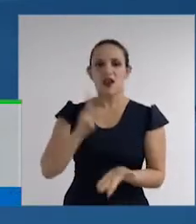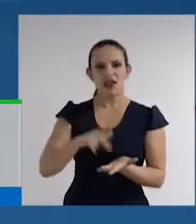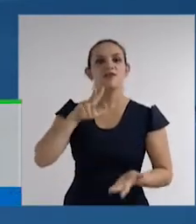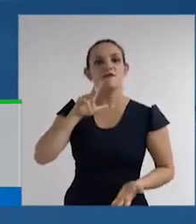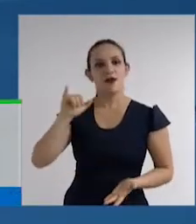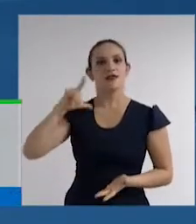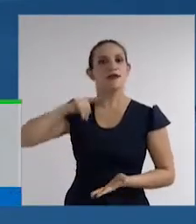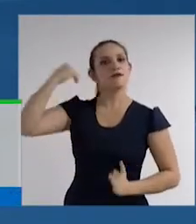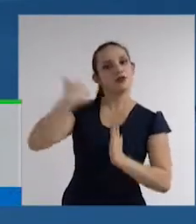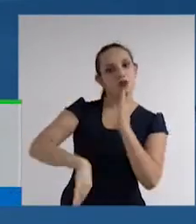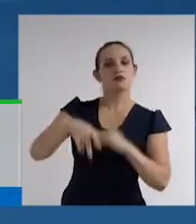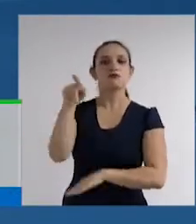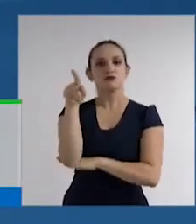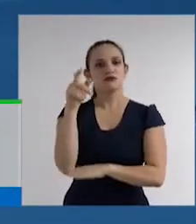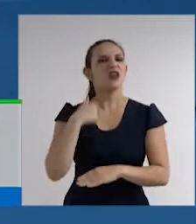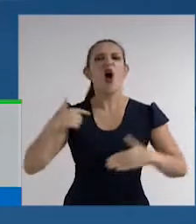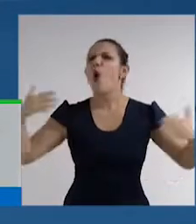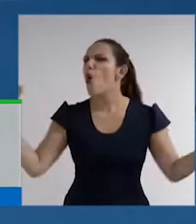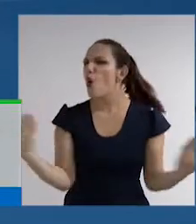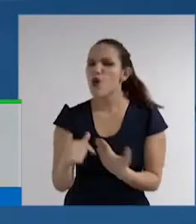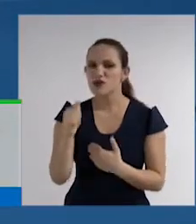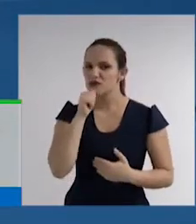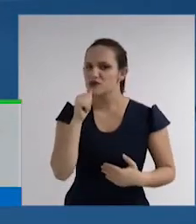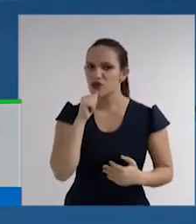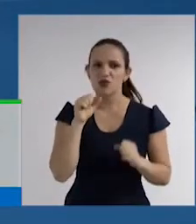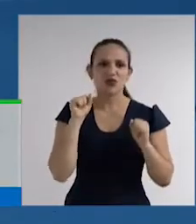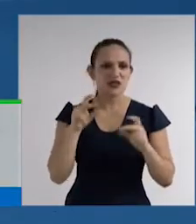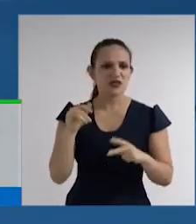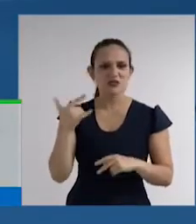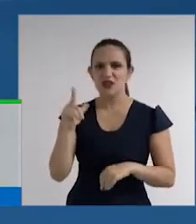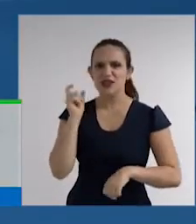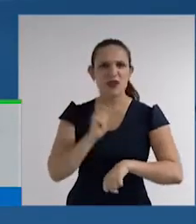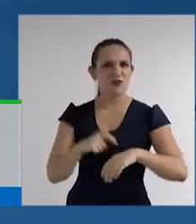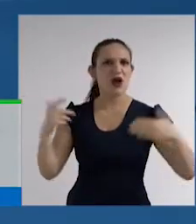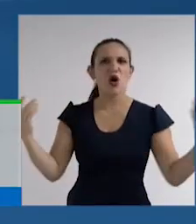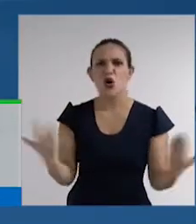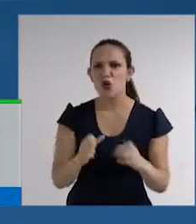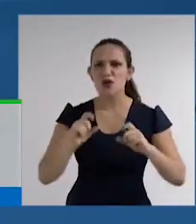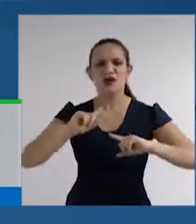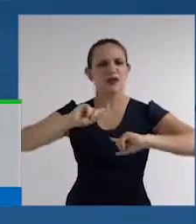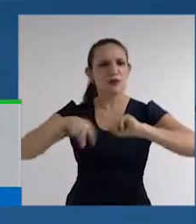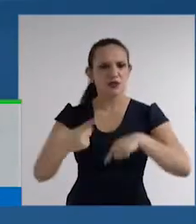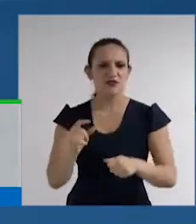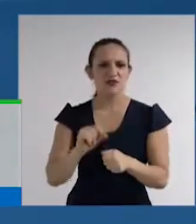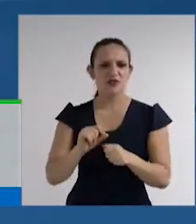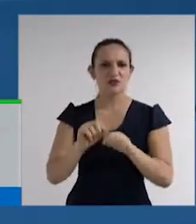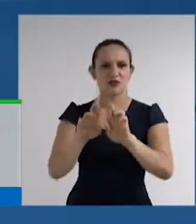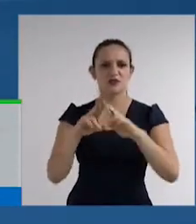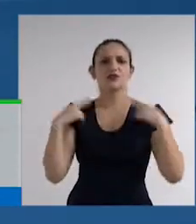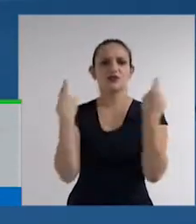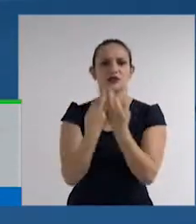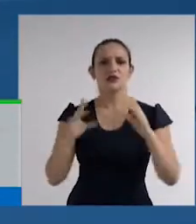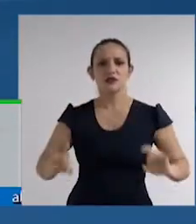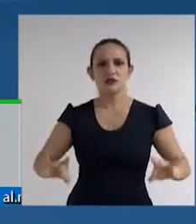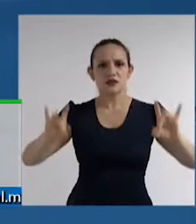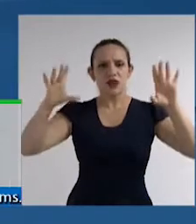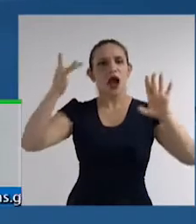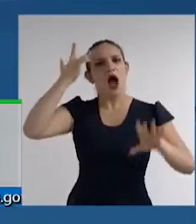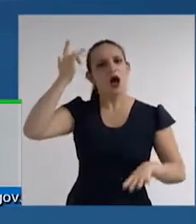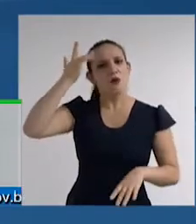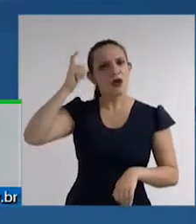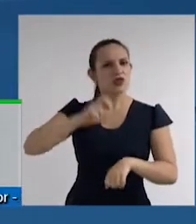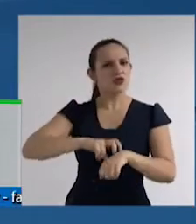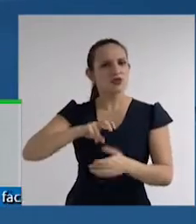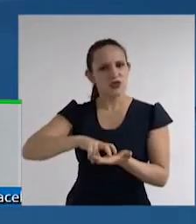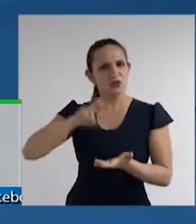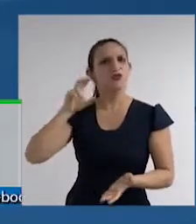que o governador mande esse projeto hoje, se não der tempo de votar hoje, nós convoquemos uma reunião extraordinária amanhã de manhã